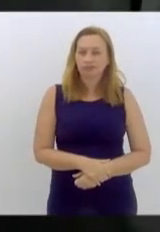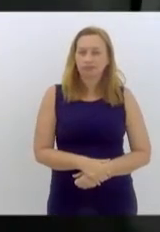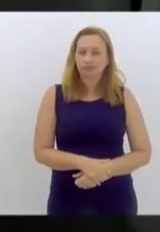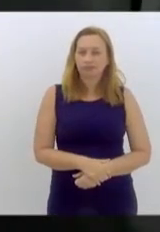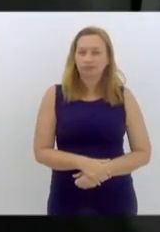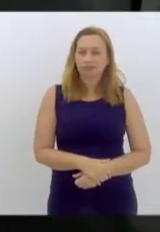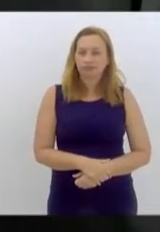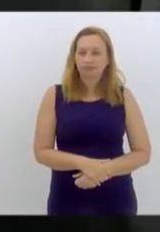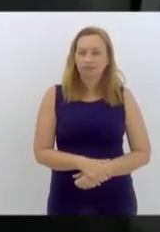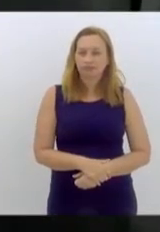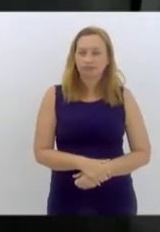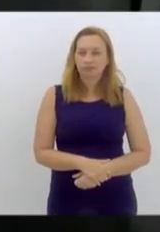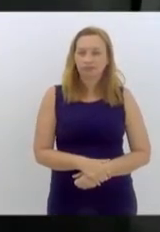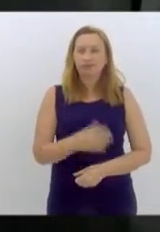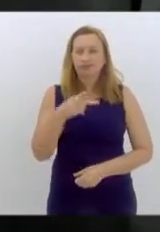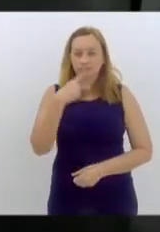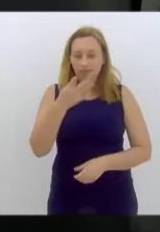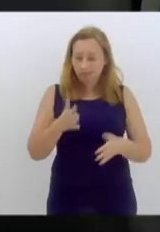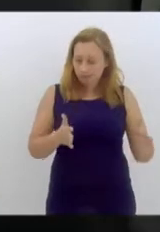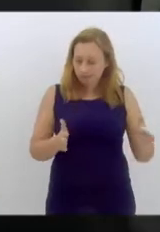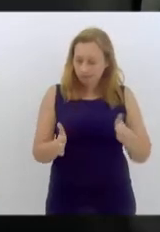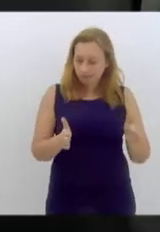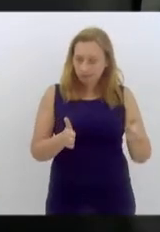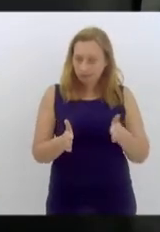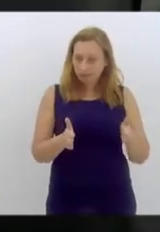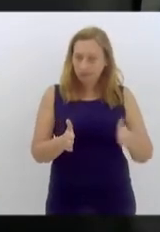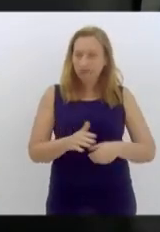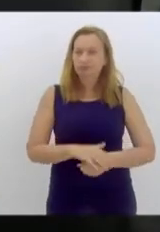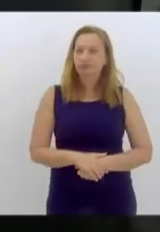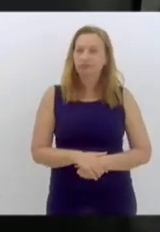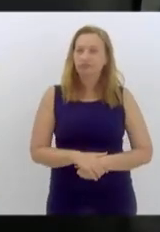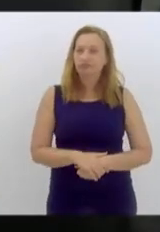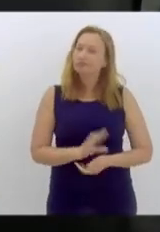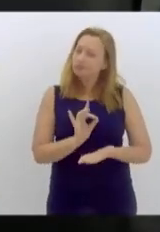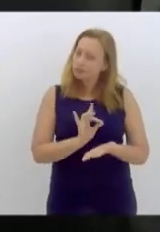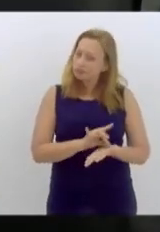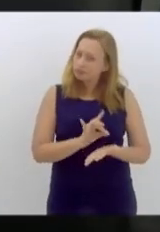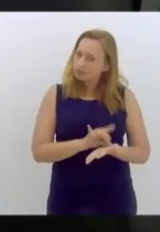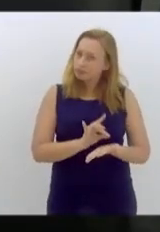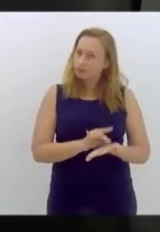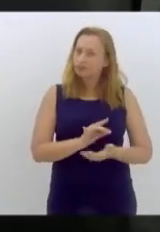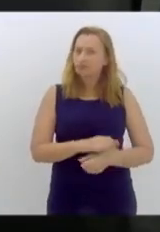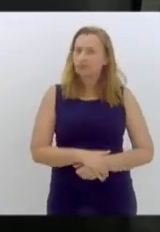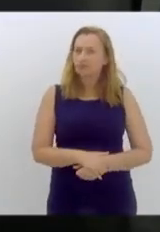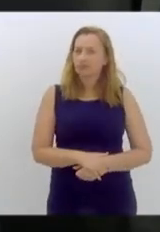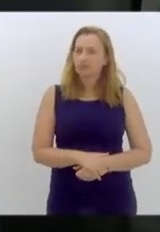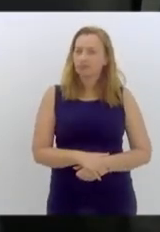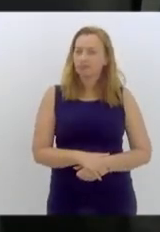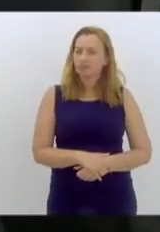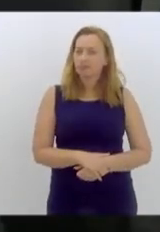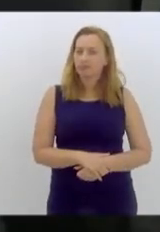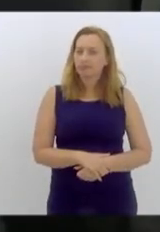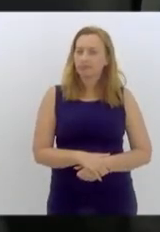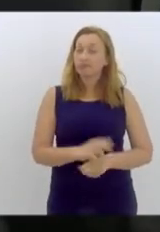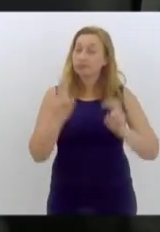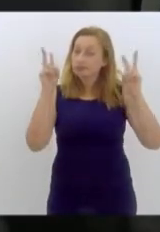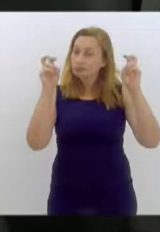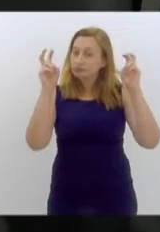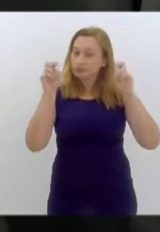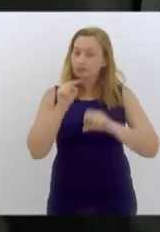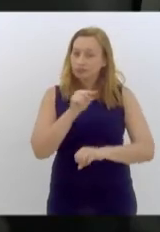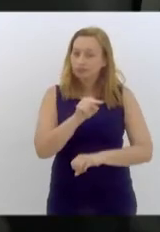Quando eu falo da questão de prazo, na verdade, nessa questão aqui